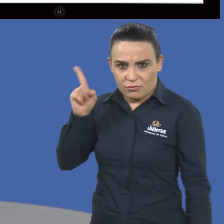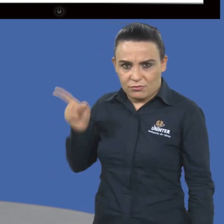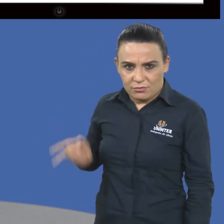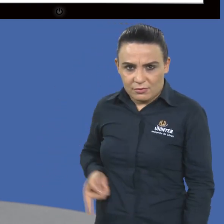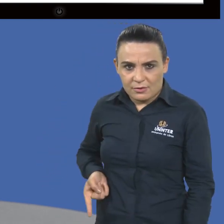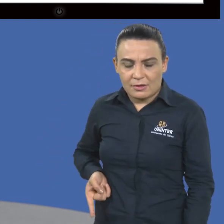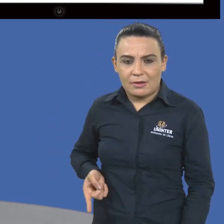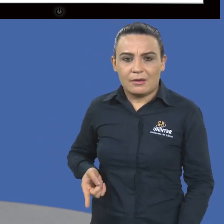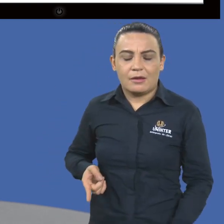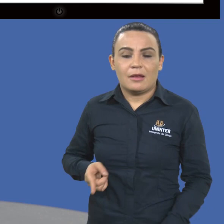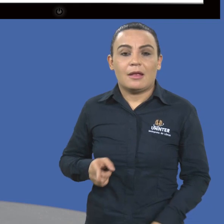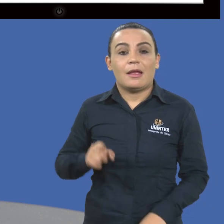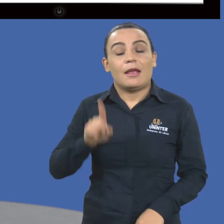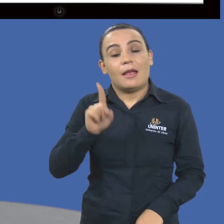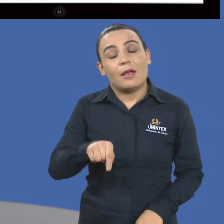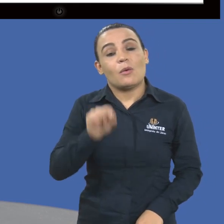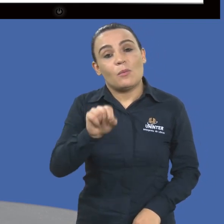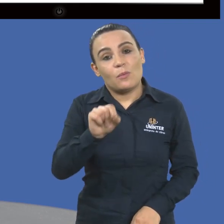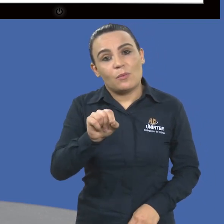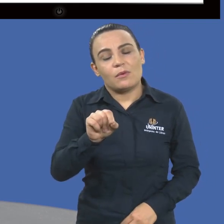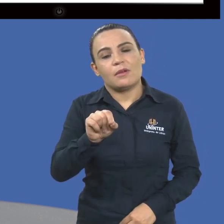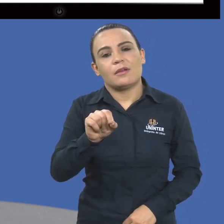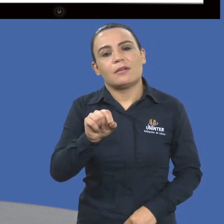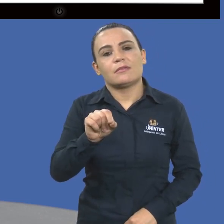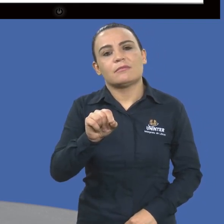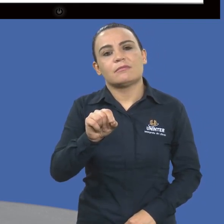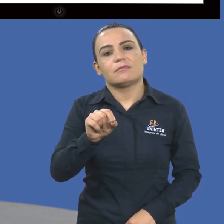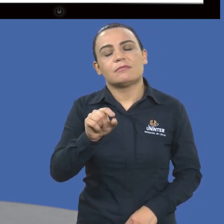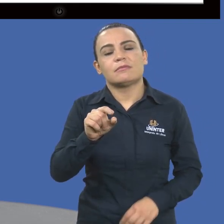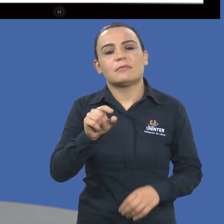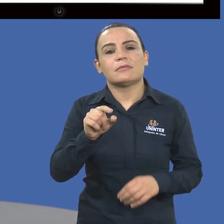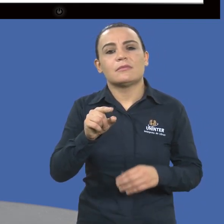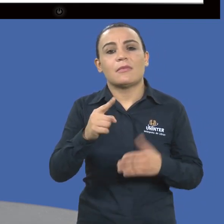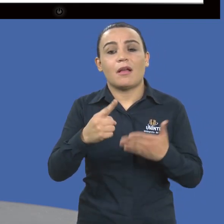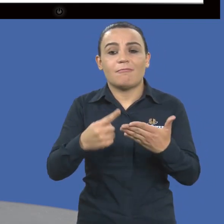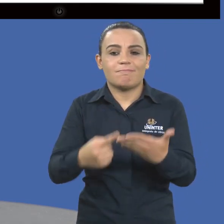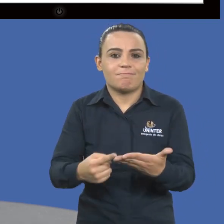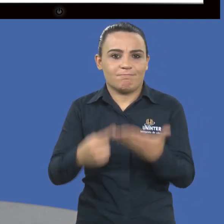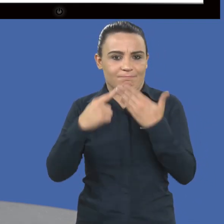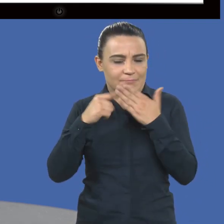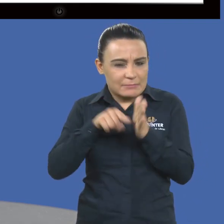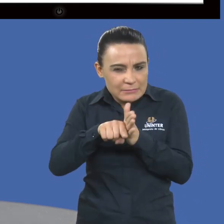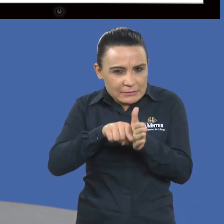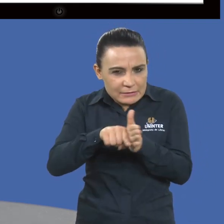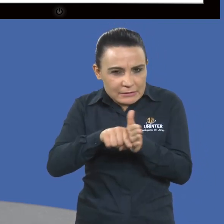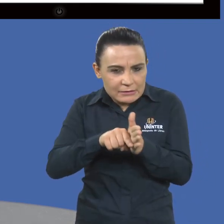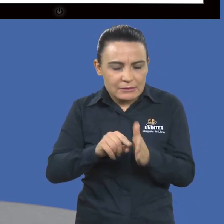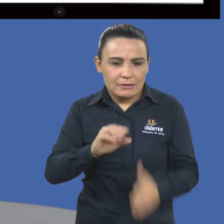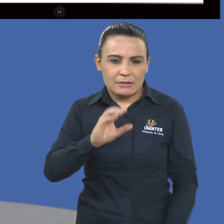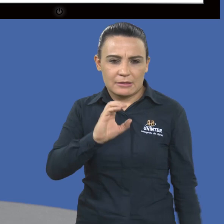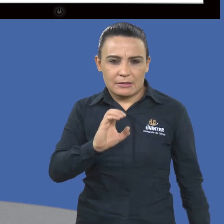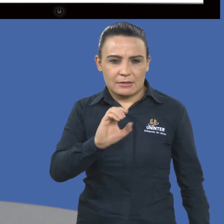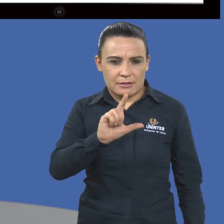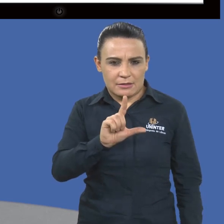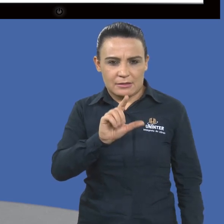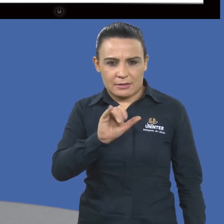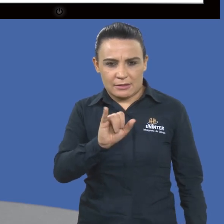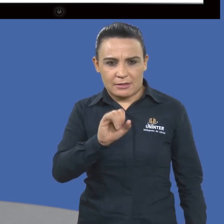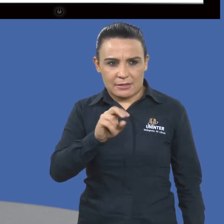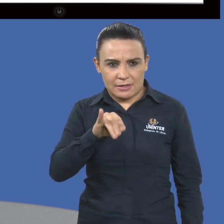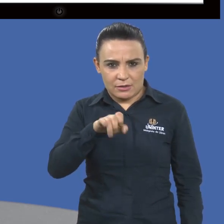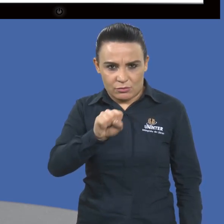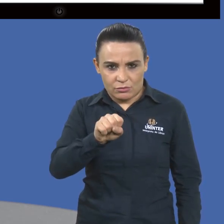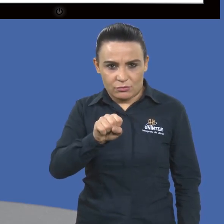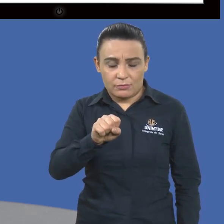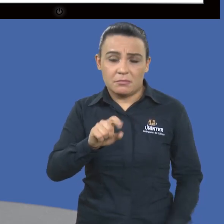baseando pelo achado clínico. Muito bem. Mas, alguns pais